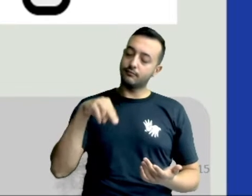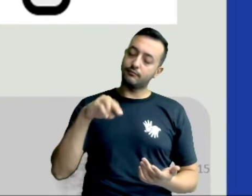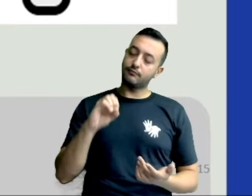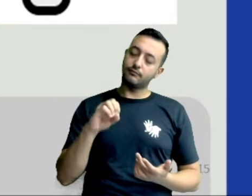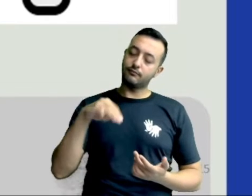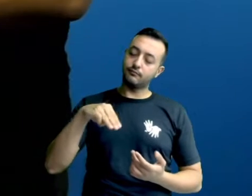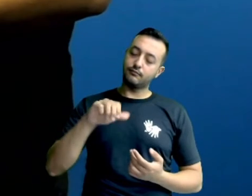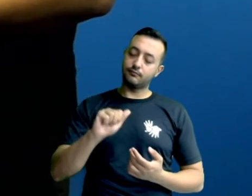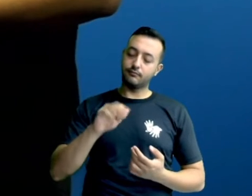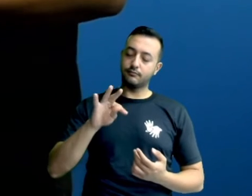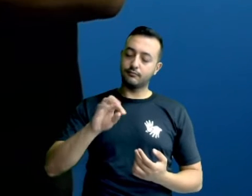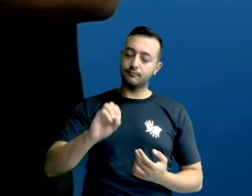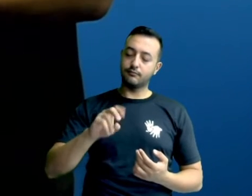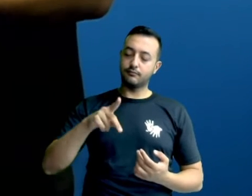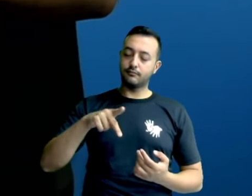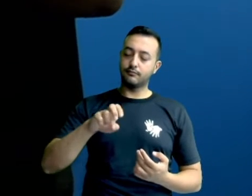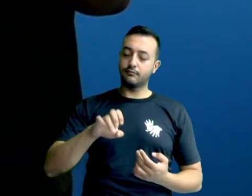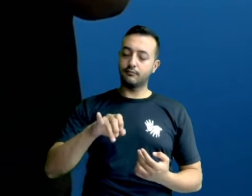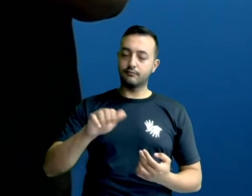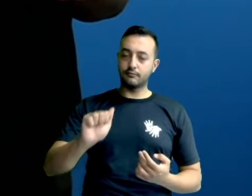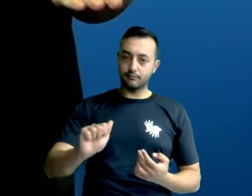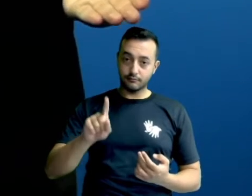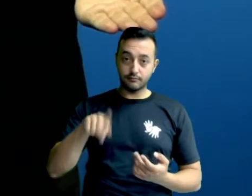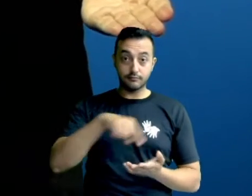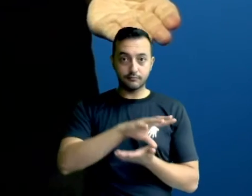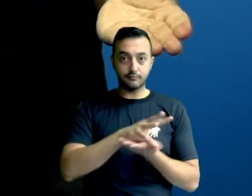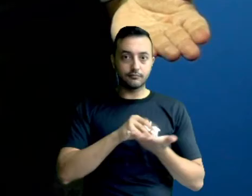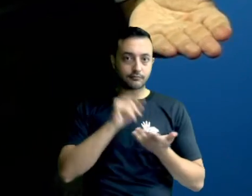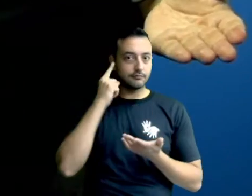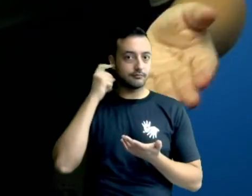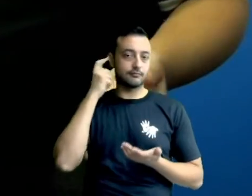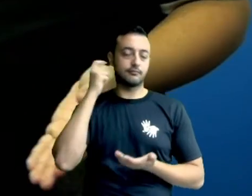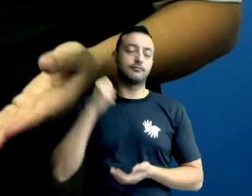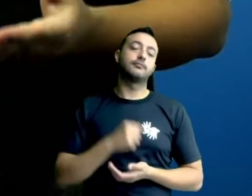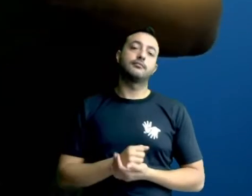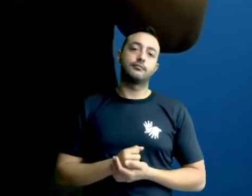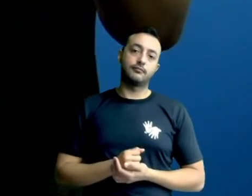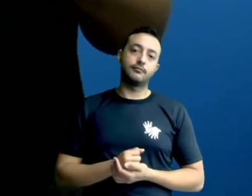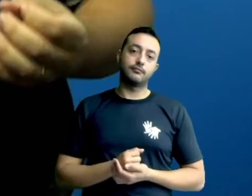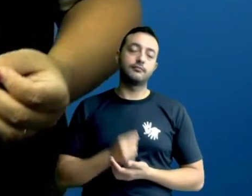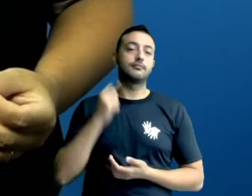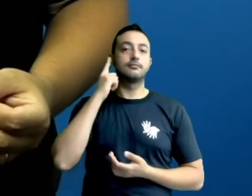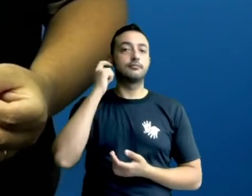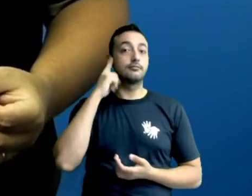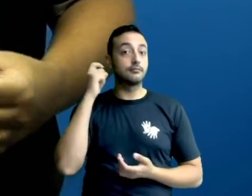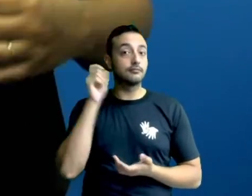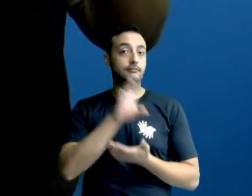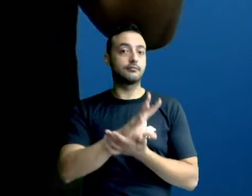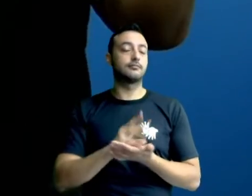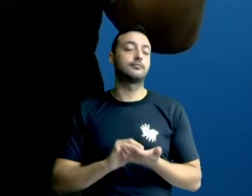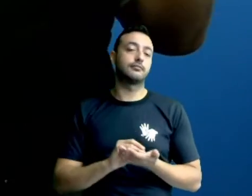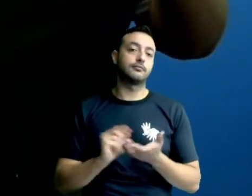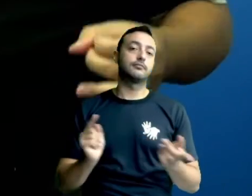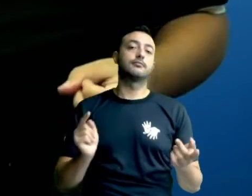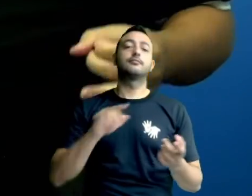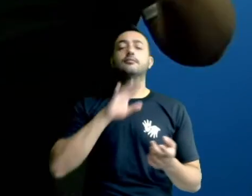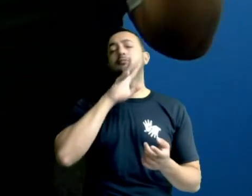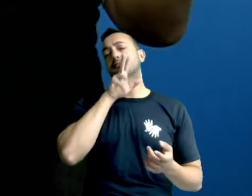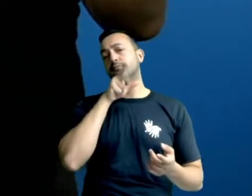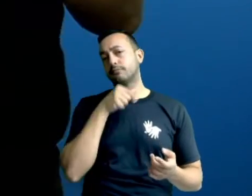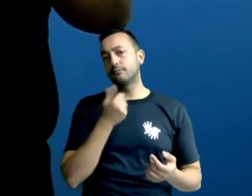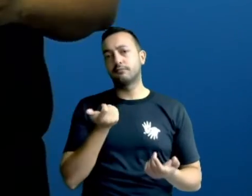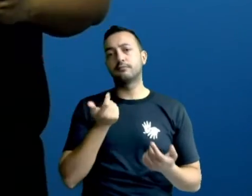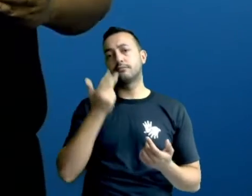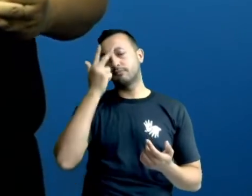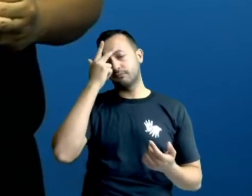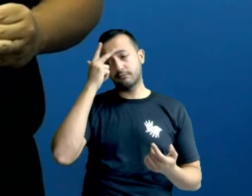é uma figura de linguagem que imita os sons dos objetos. Imitando os sons dos objetos, dos animais